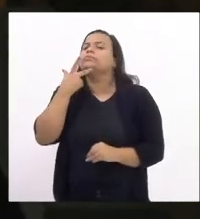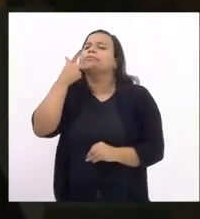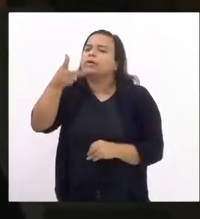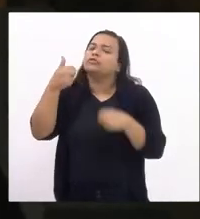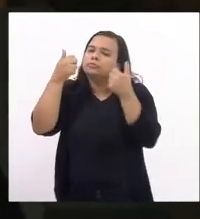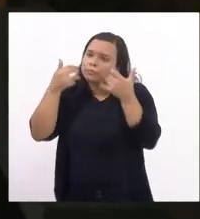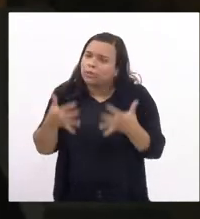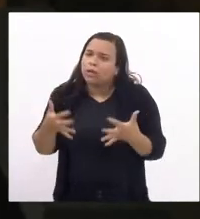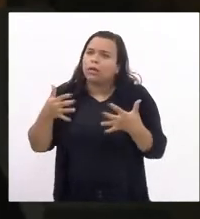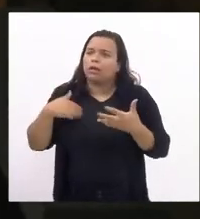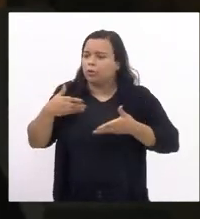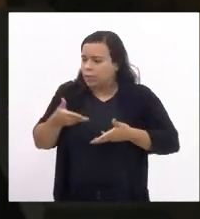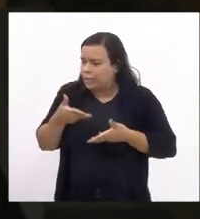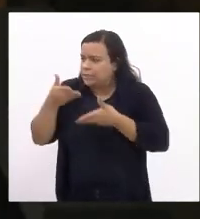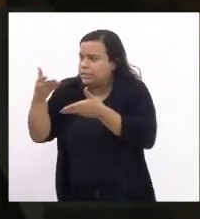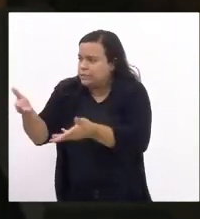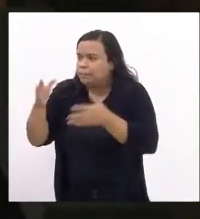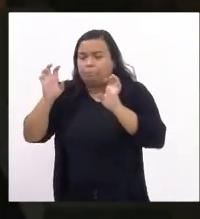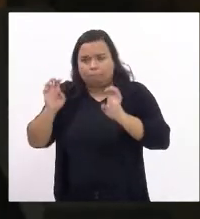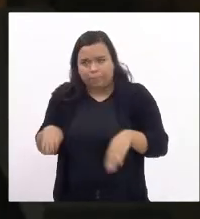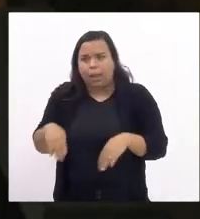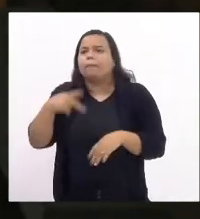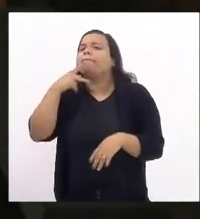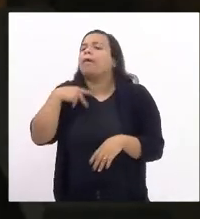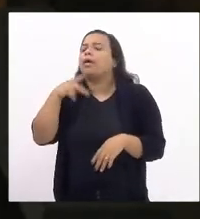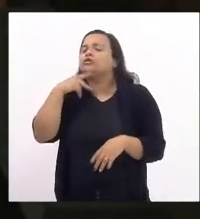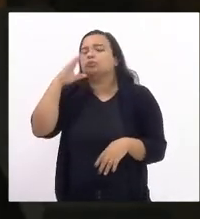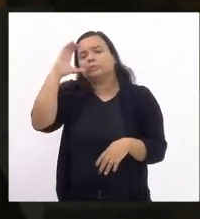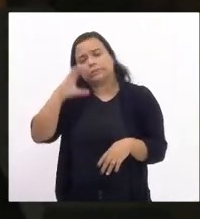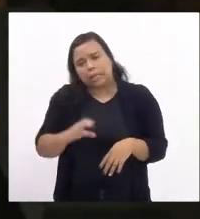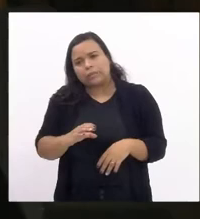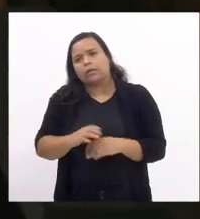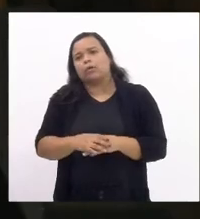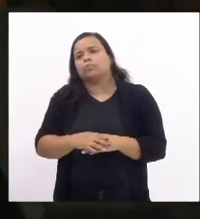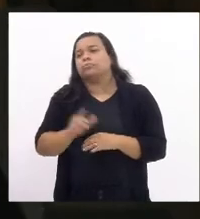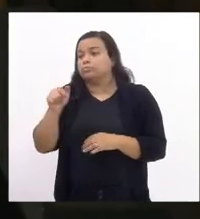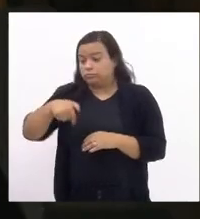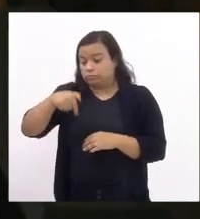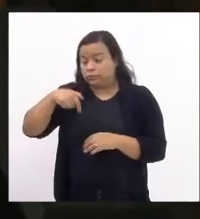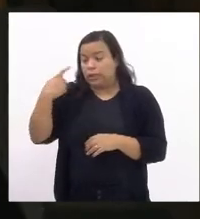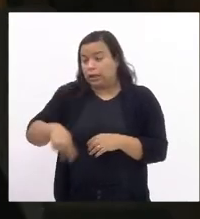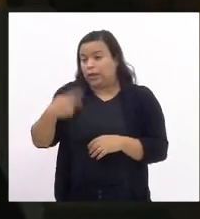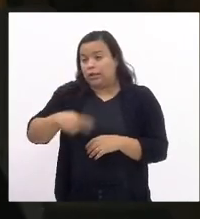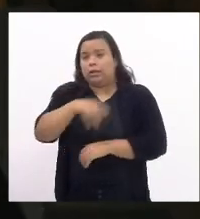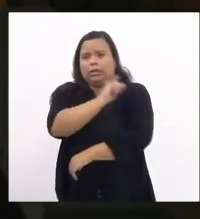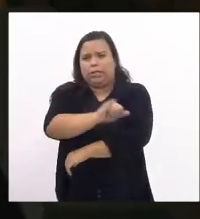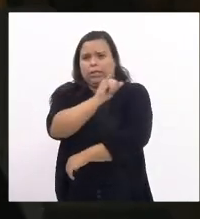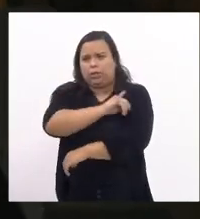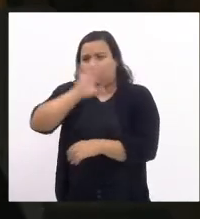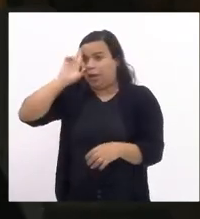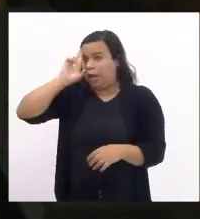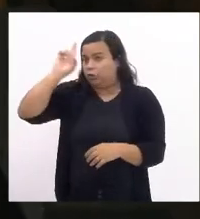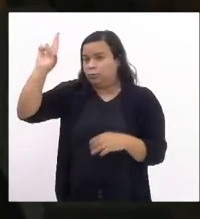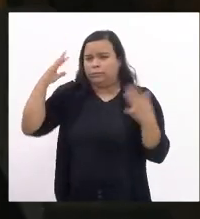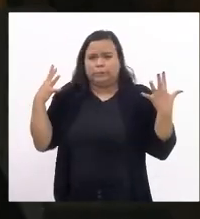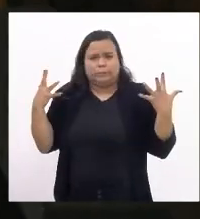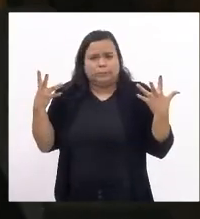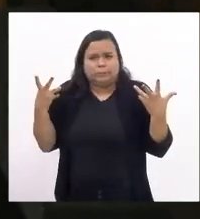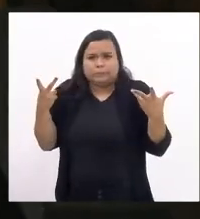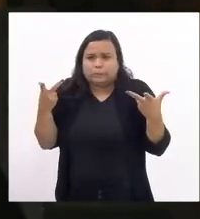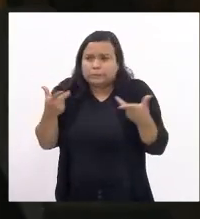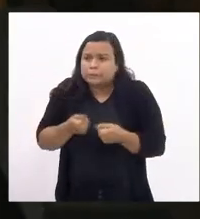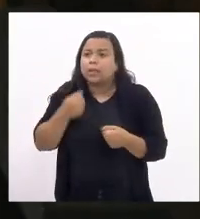no Cidadania, um partido aqui no Rio de Janeiro conduzido impecavelmente pelo